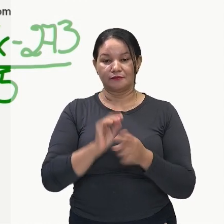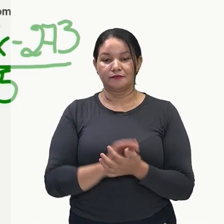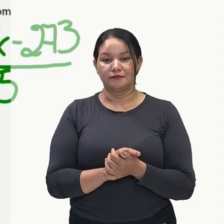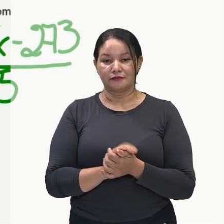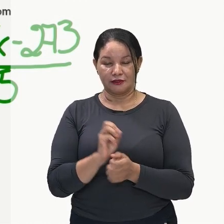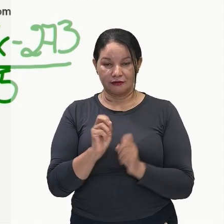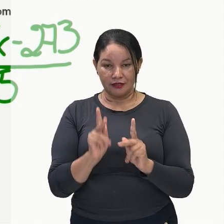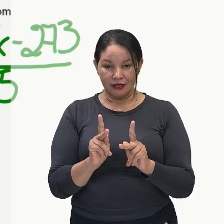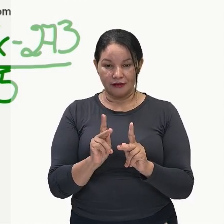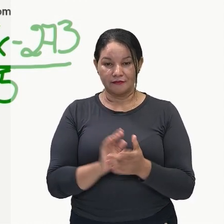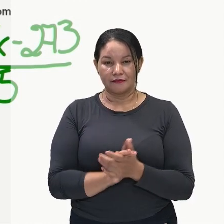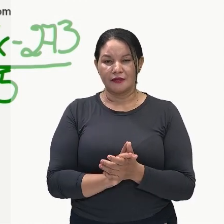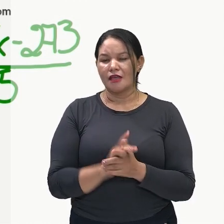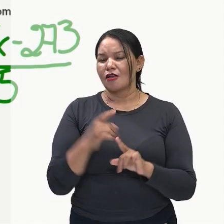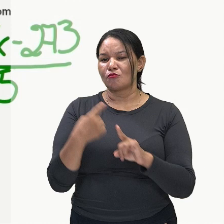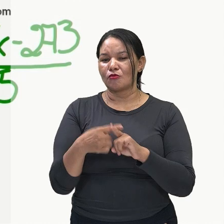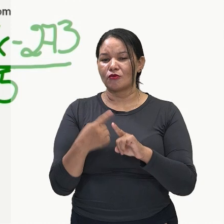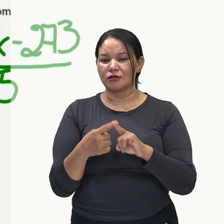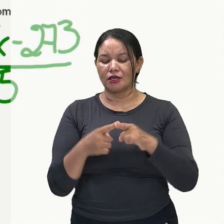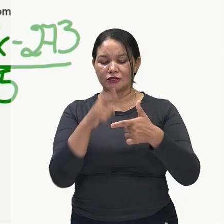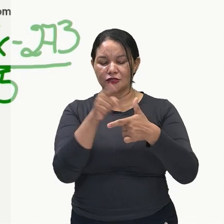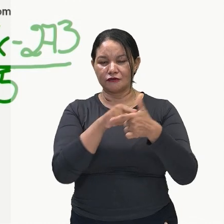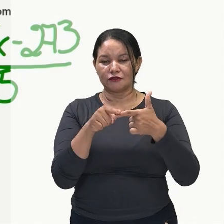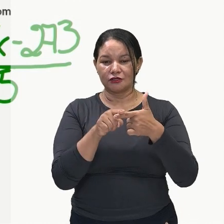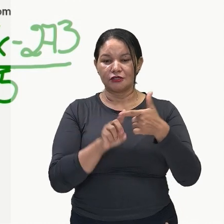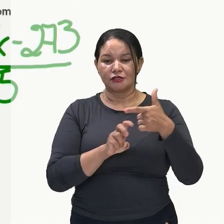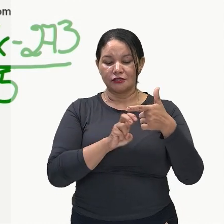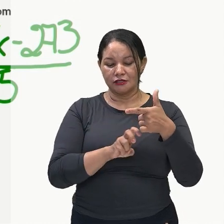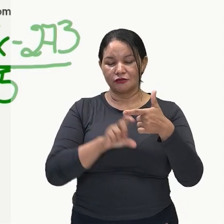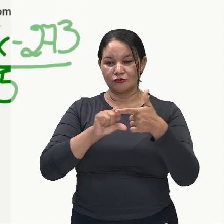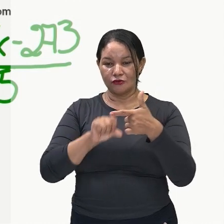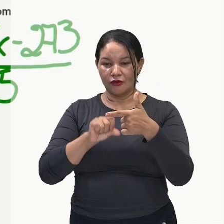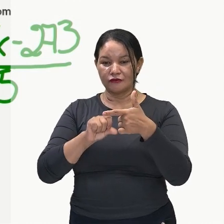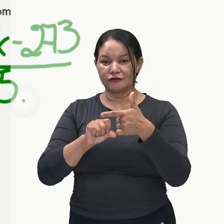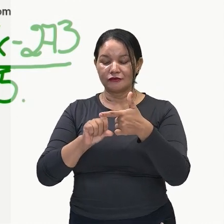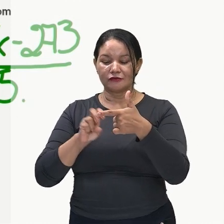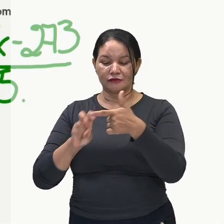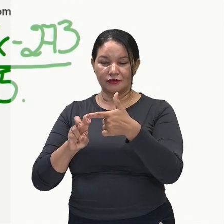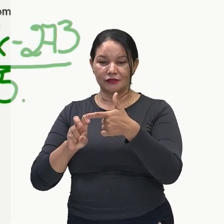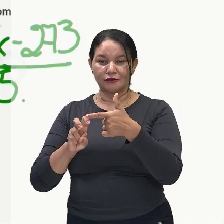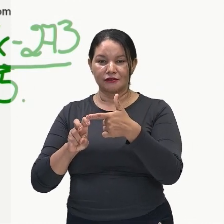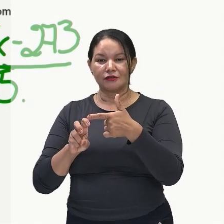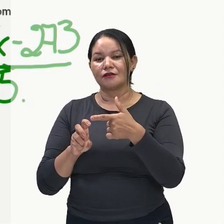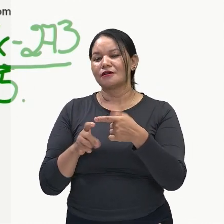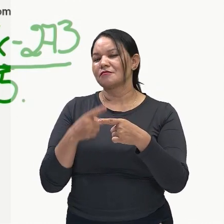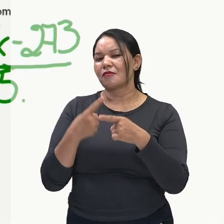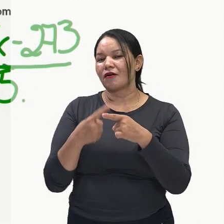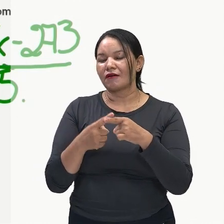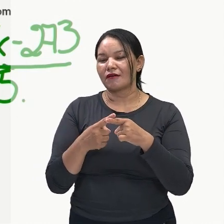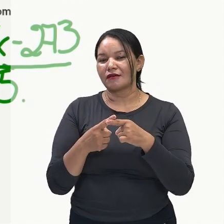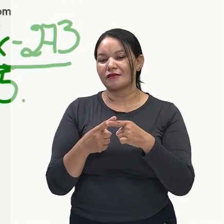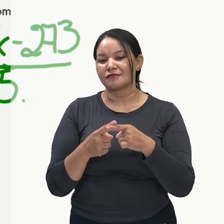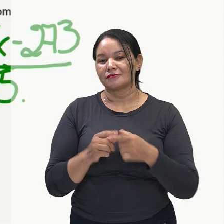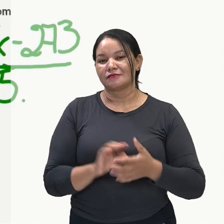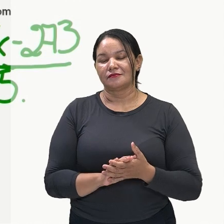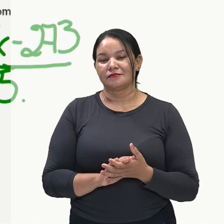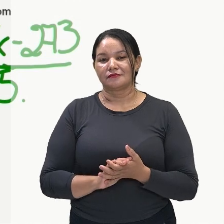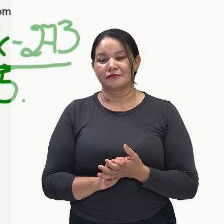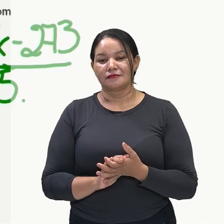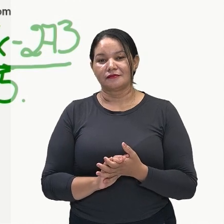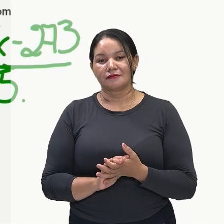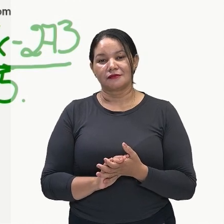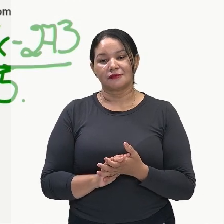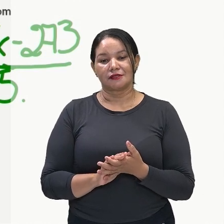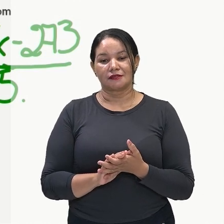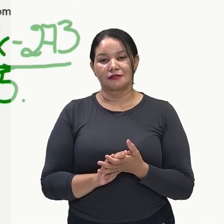certo? Por que está dividido por 5, dividido por 9, dividido por 5, professora? Porque essa